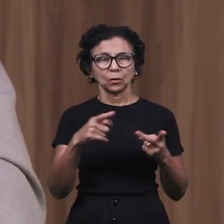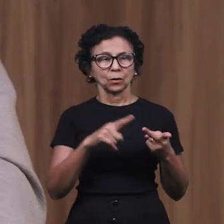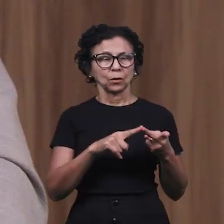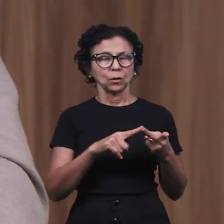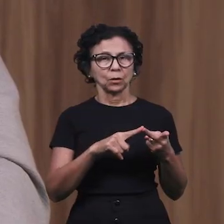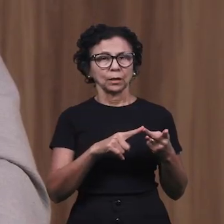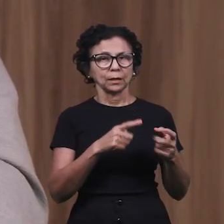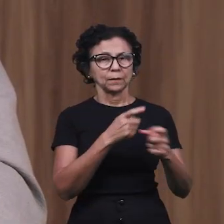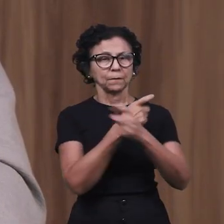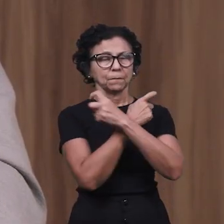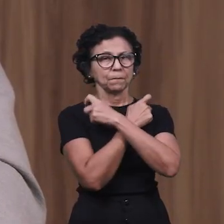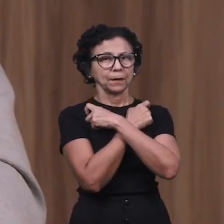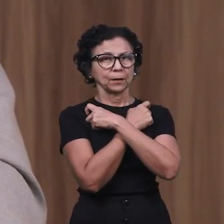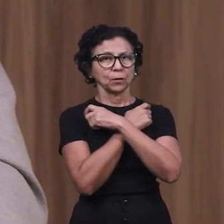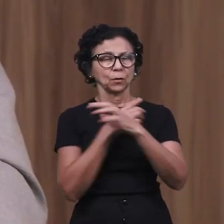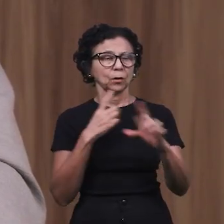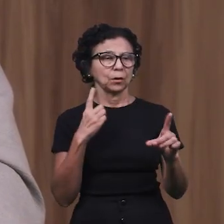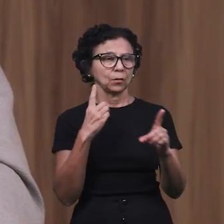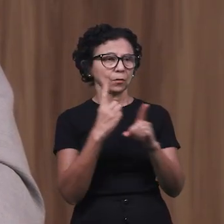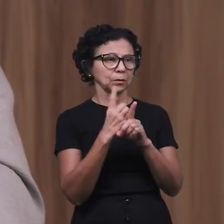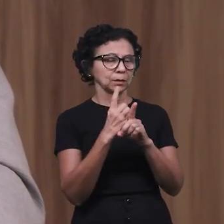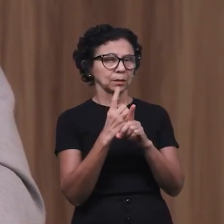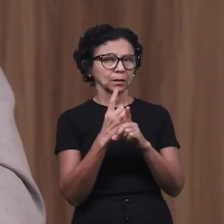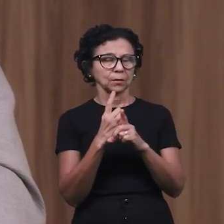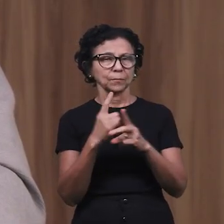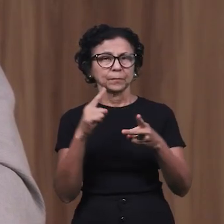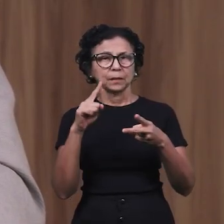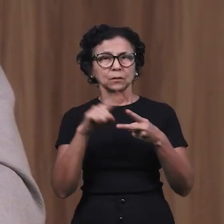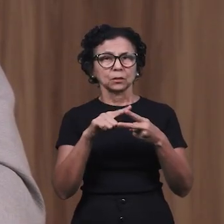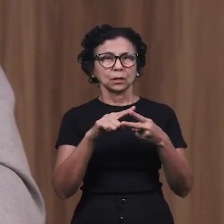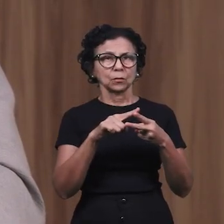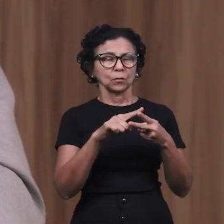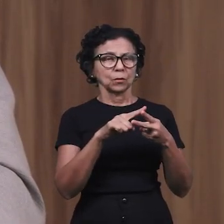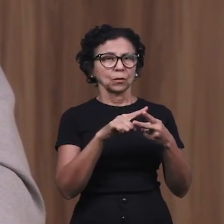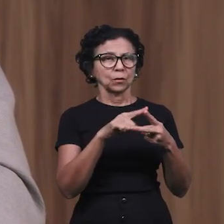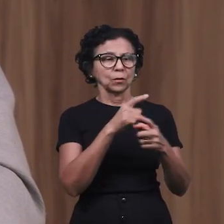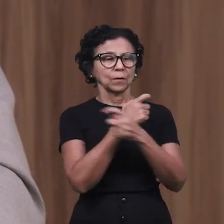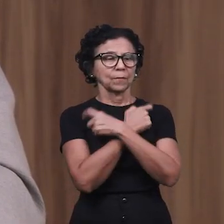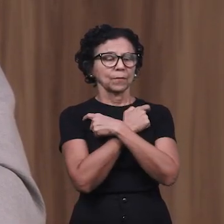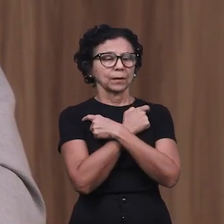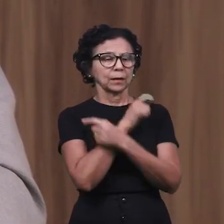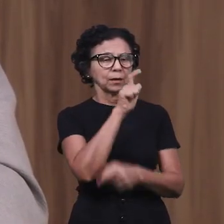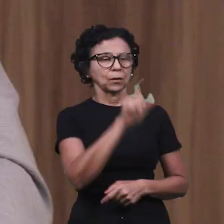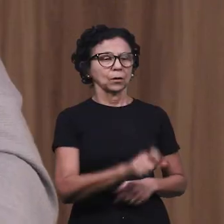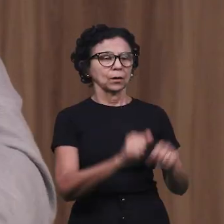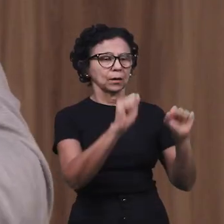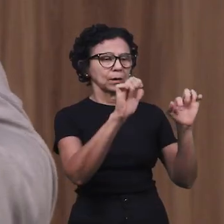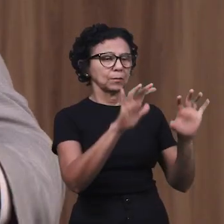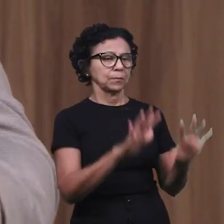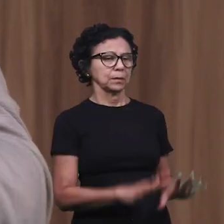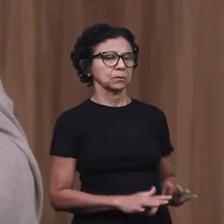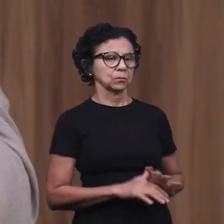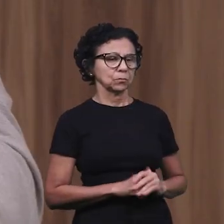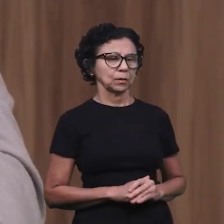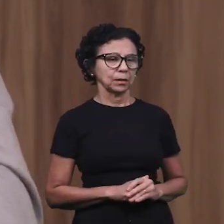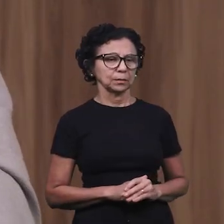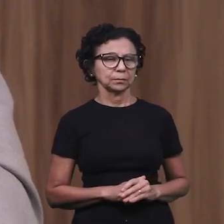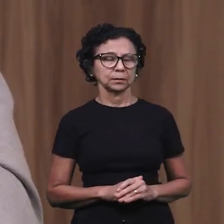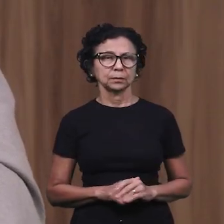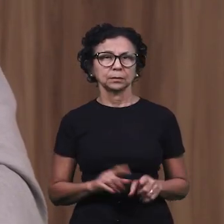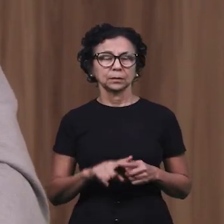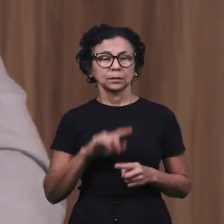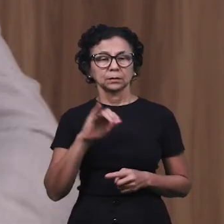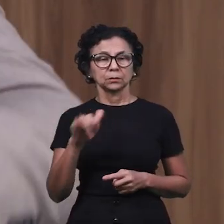E a palavra diz que Jacó abençoou o faraó. E, na verdade, Jacó, se nós formos olhar ali, ele era o